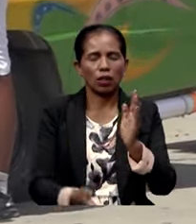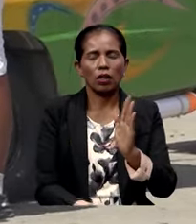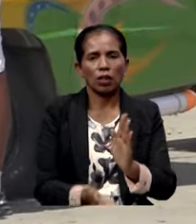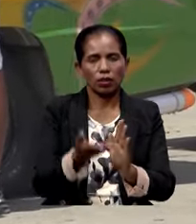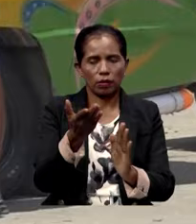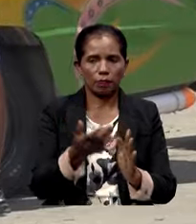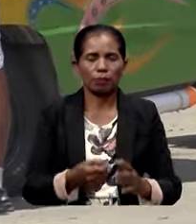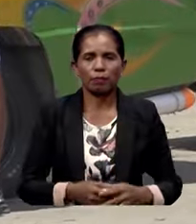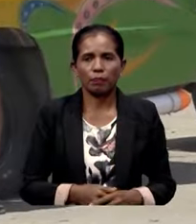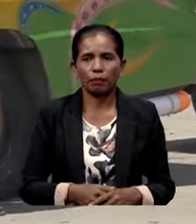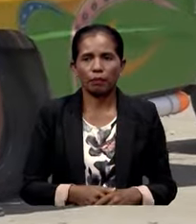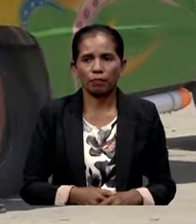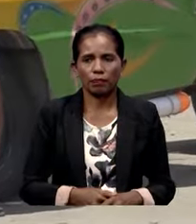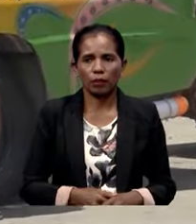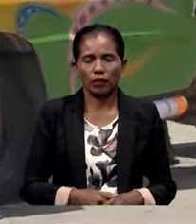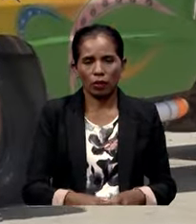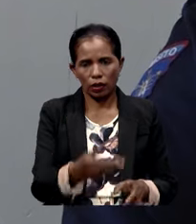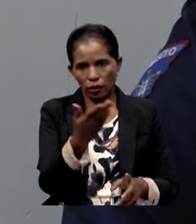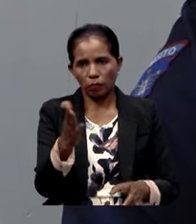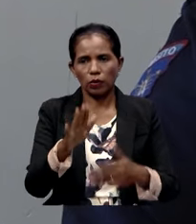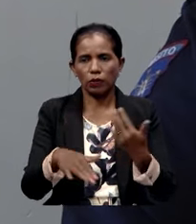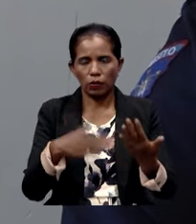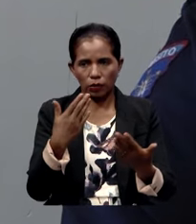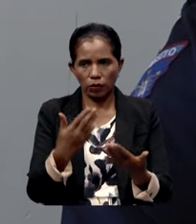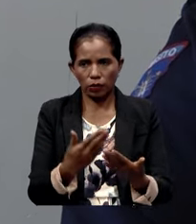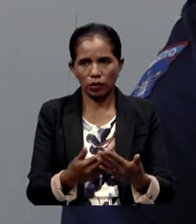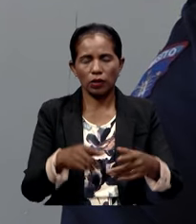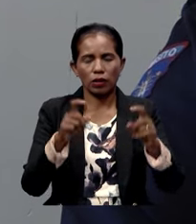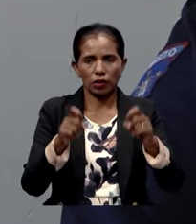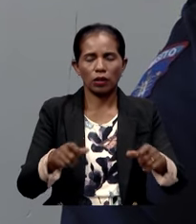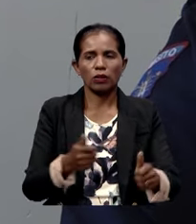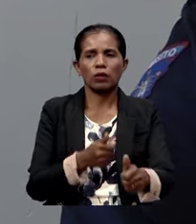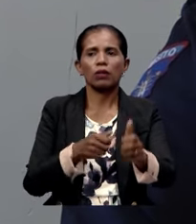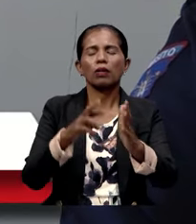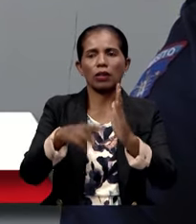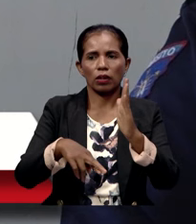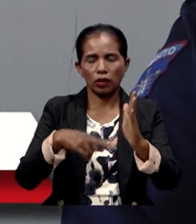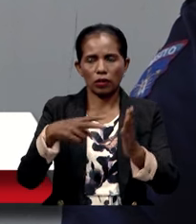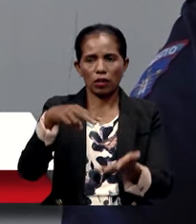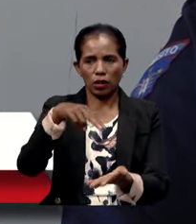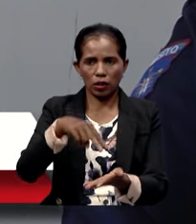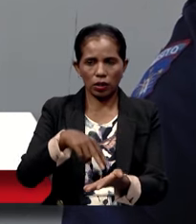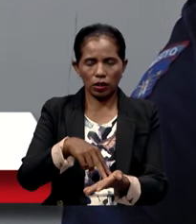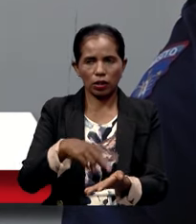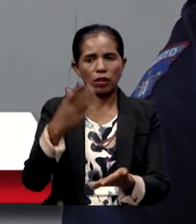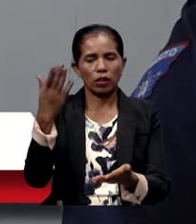Va motorista Sira, katak itabo Sira, tem que ser cumprir as regras, não é mesmo que estabelece ona e